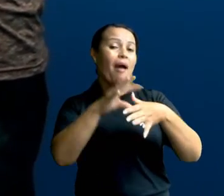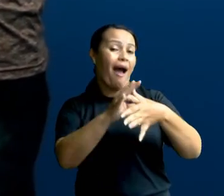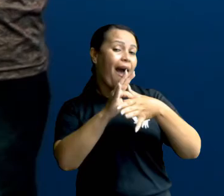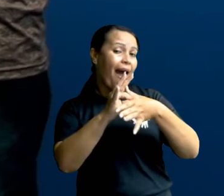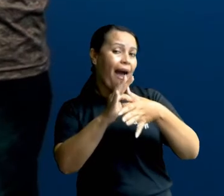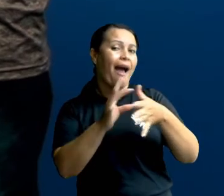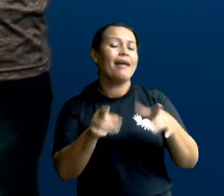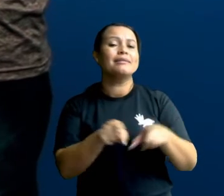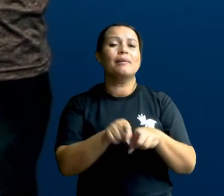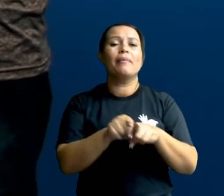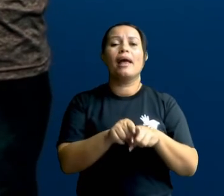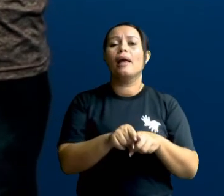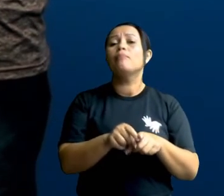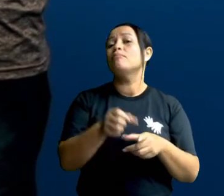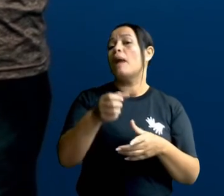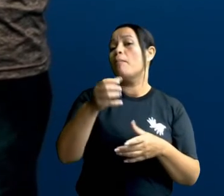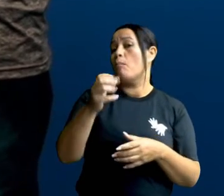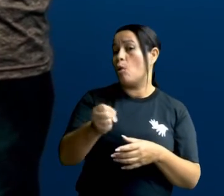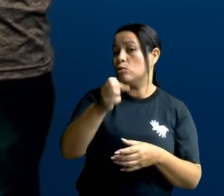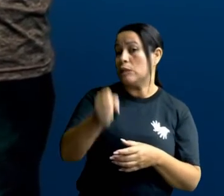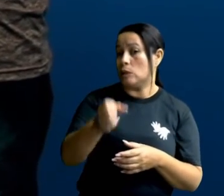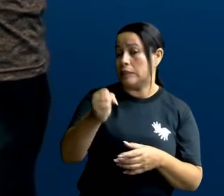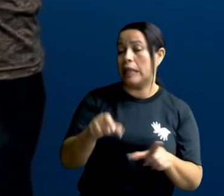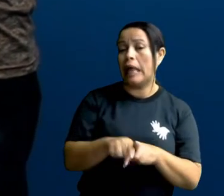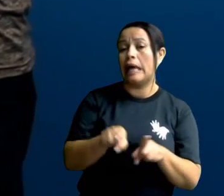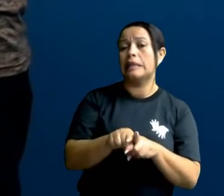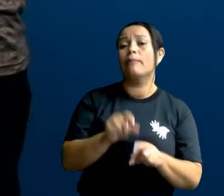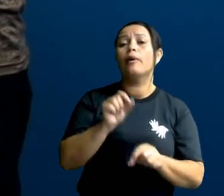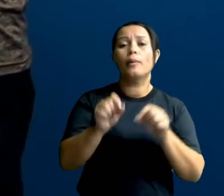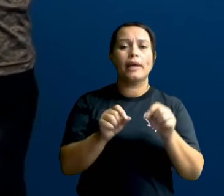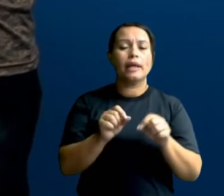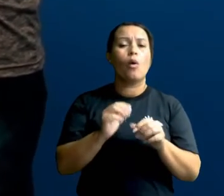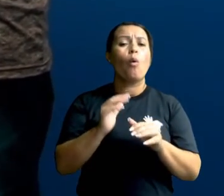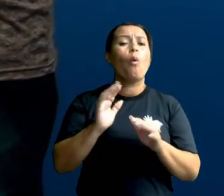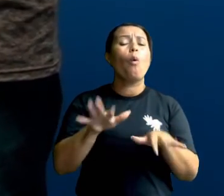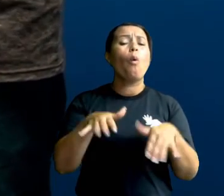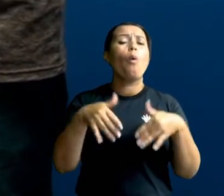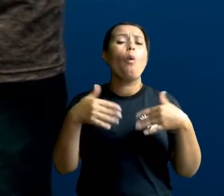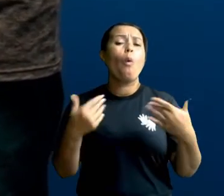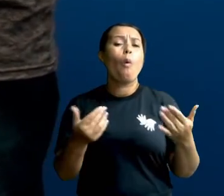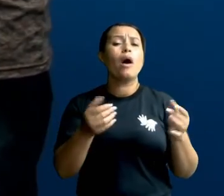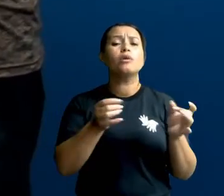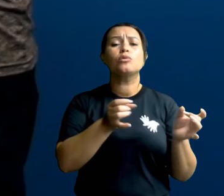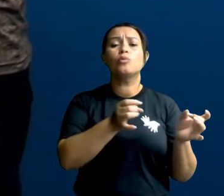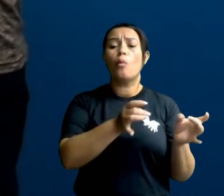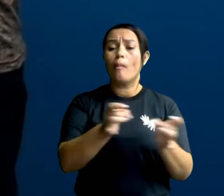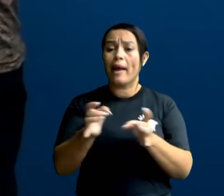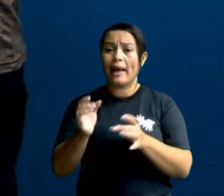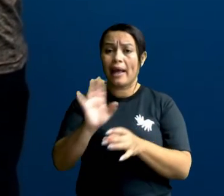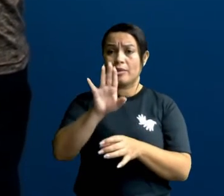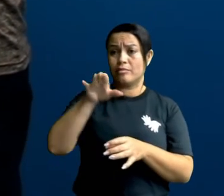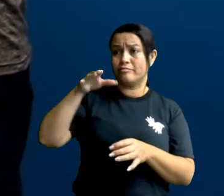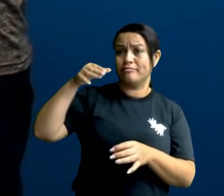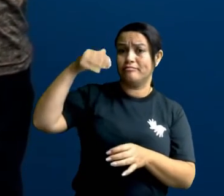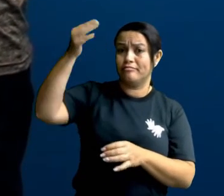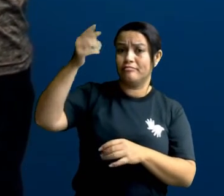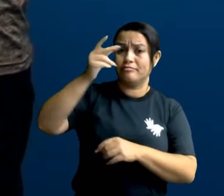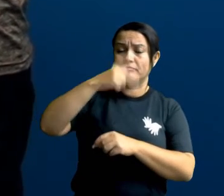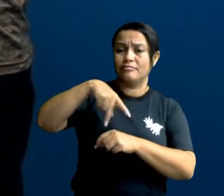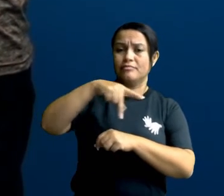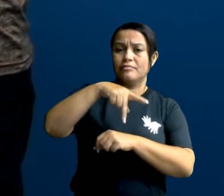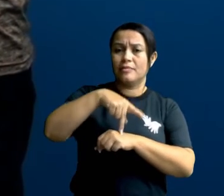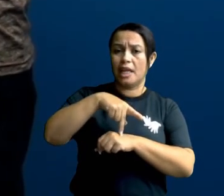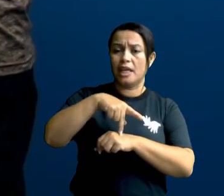para produção de leite. Então, quando o mercado internacional ele leva